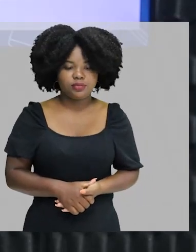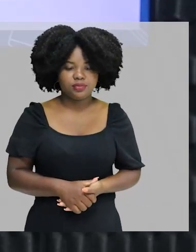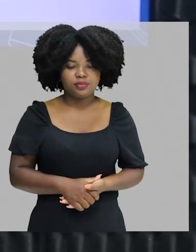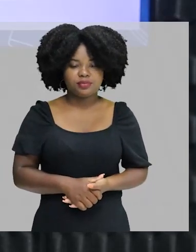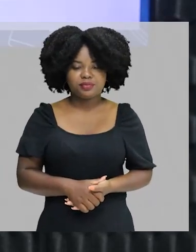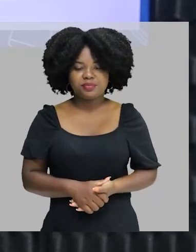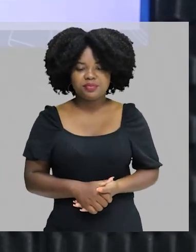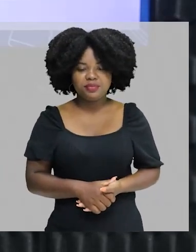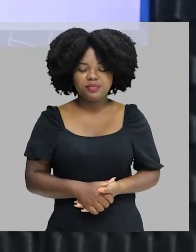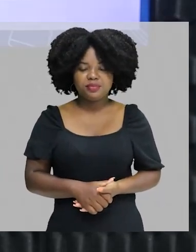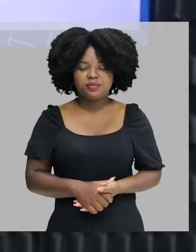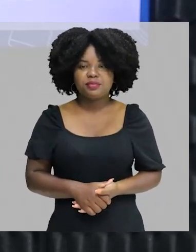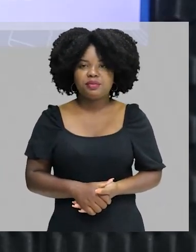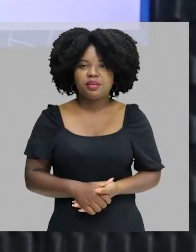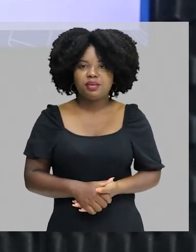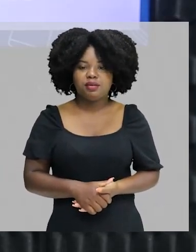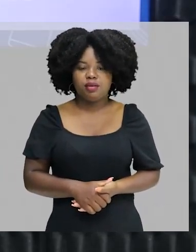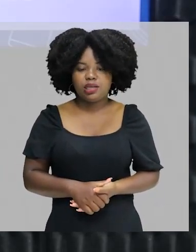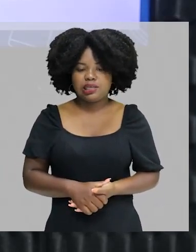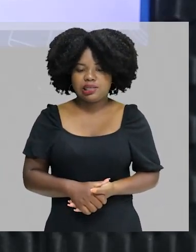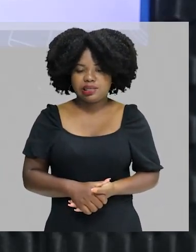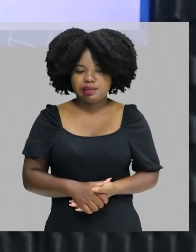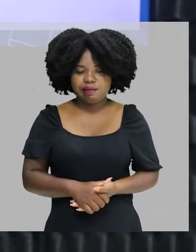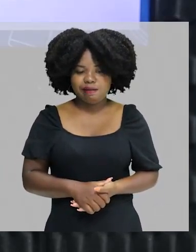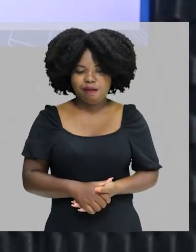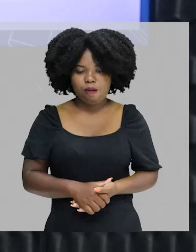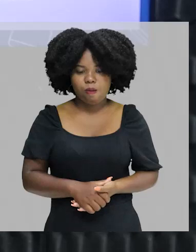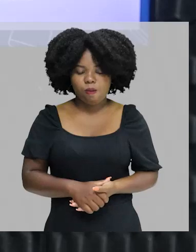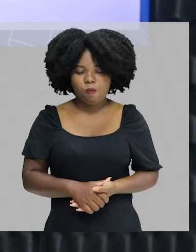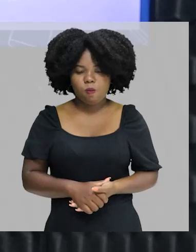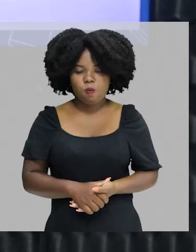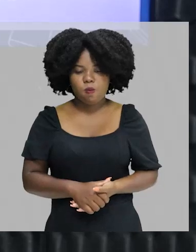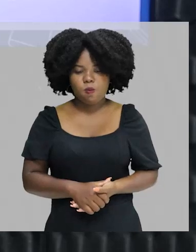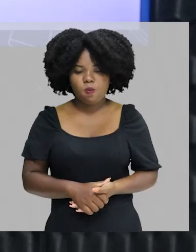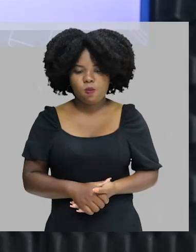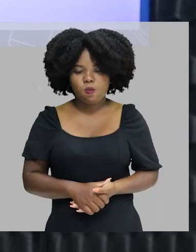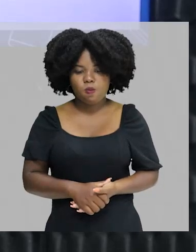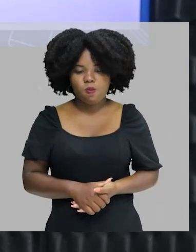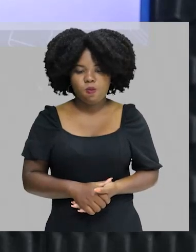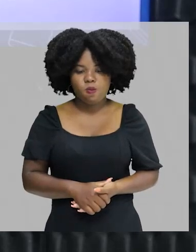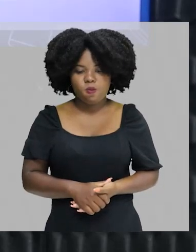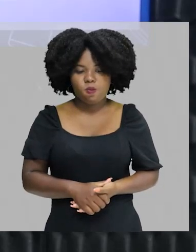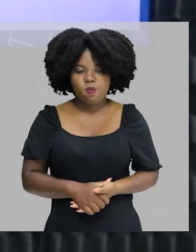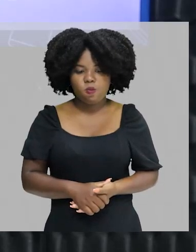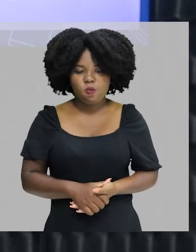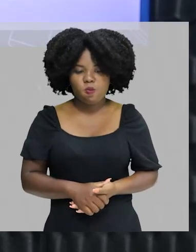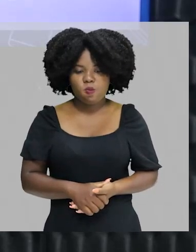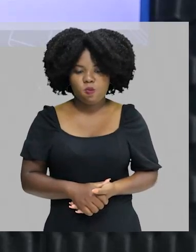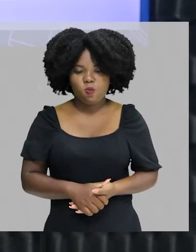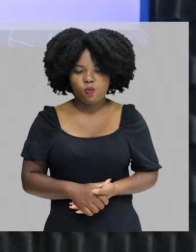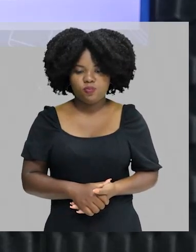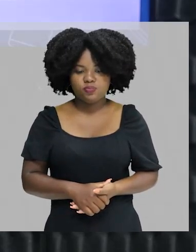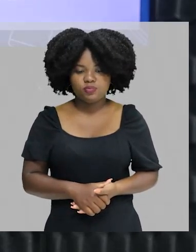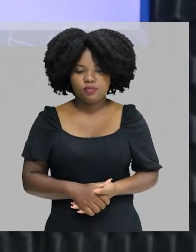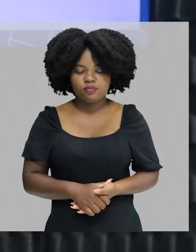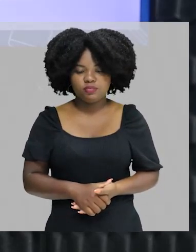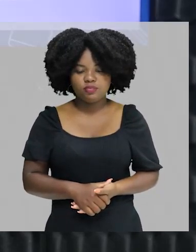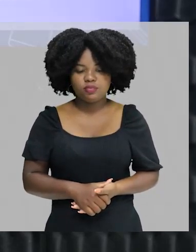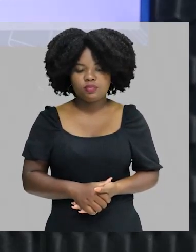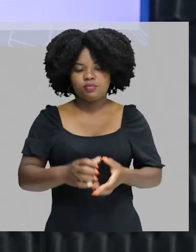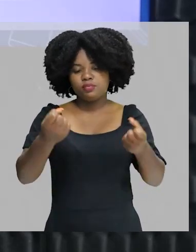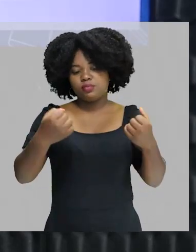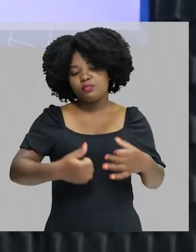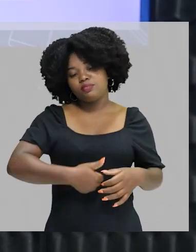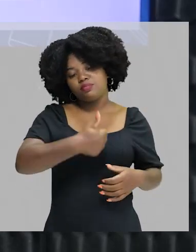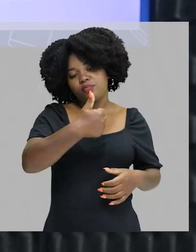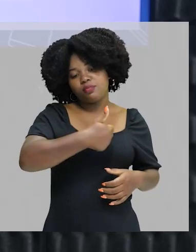ser produzido. Essa resina, né, essa substância, é muito importante até hoje. Quando a gente fala que foi o